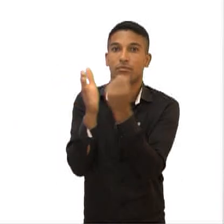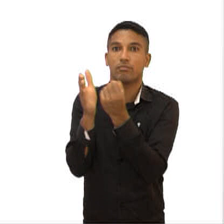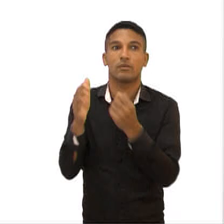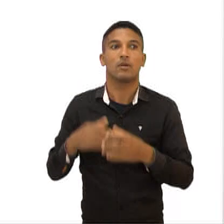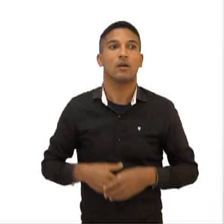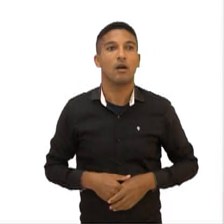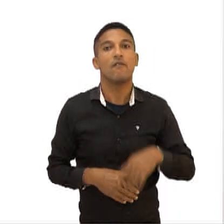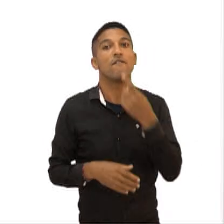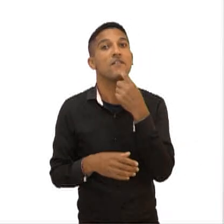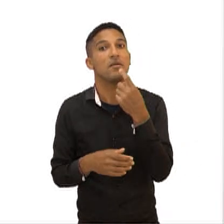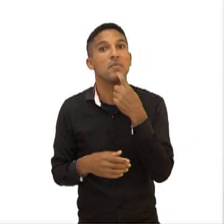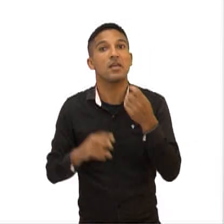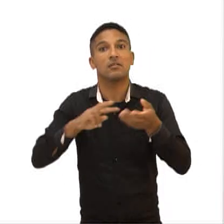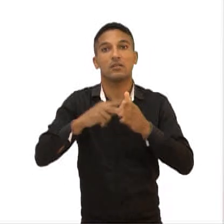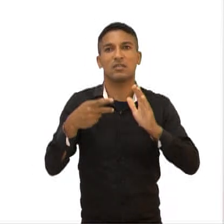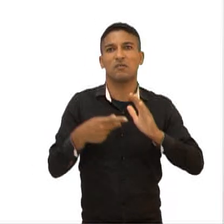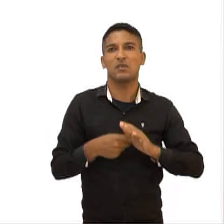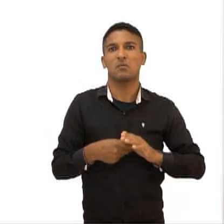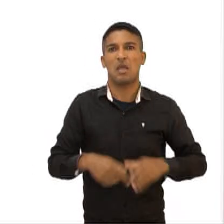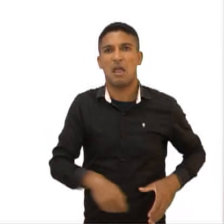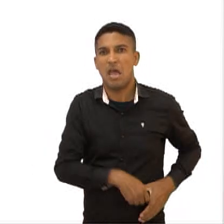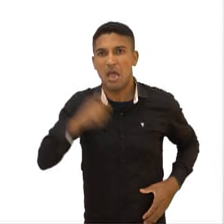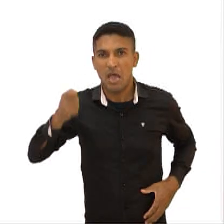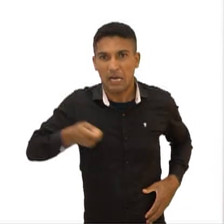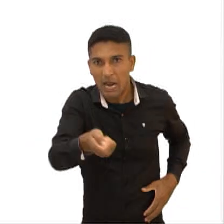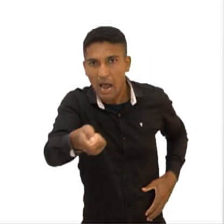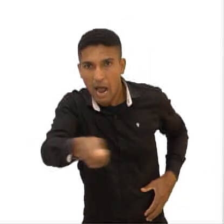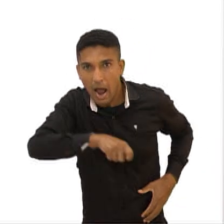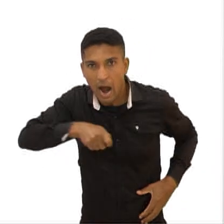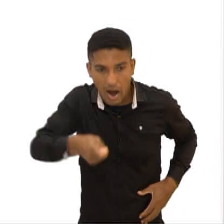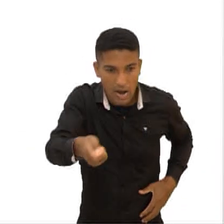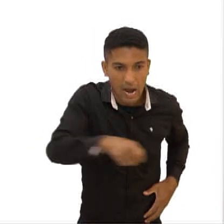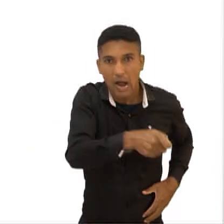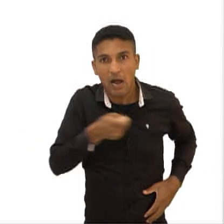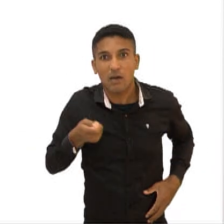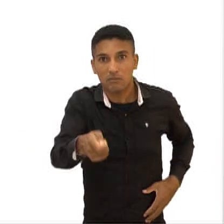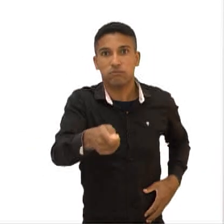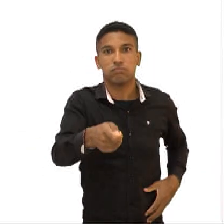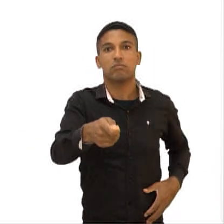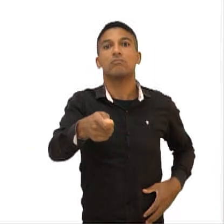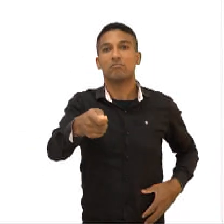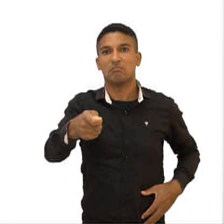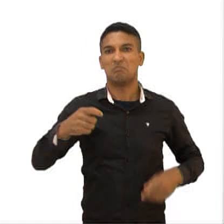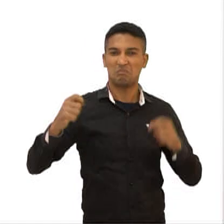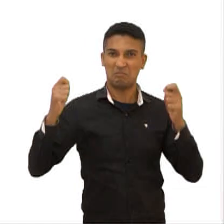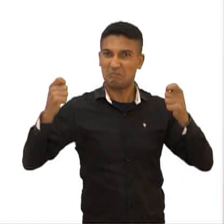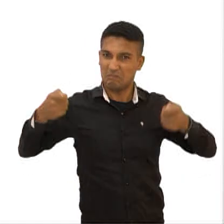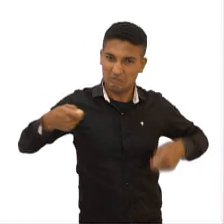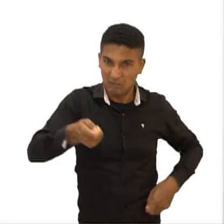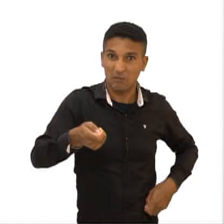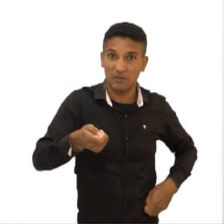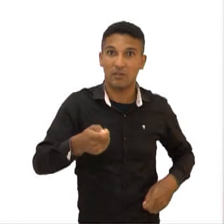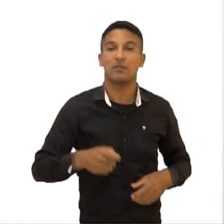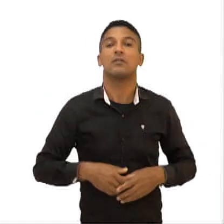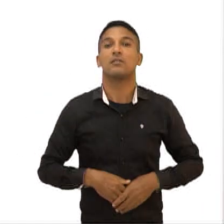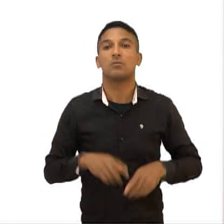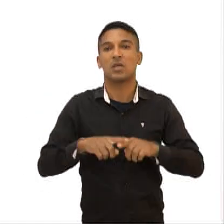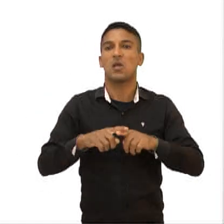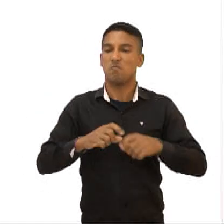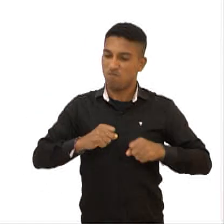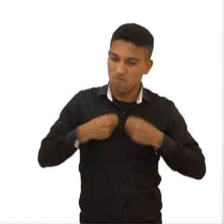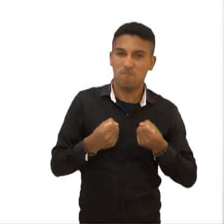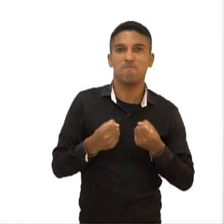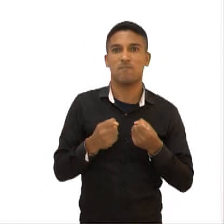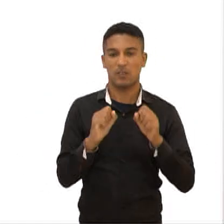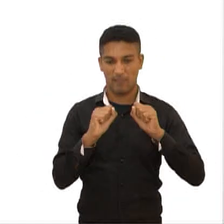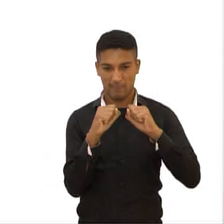los incas, además de que simboliza a sangre derramada por los héroes e los mártires que lutaram por defender a seu país